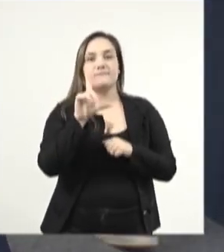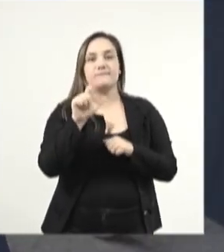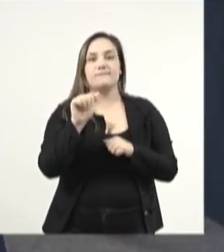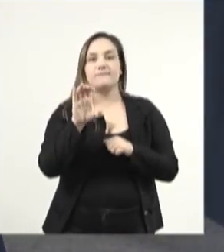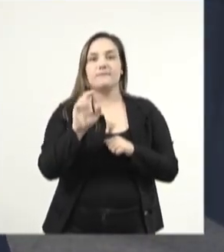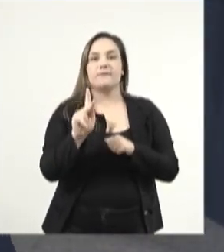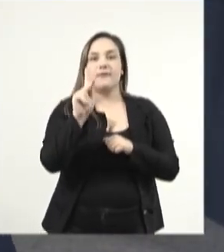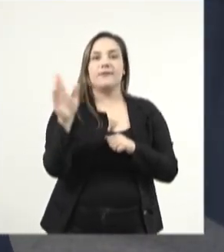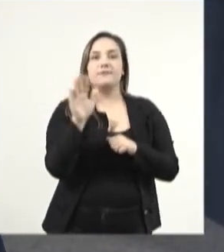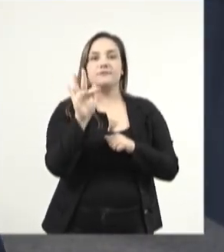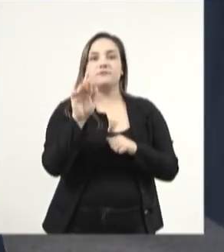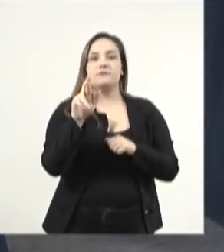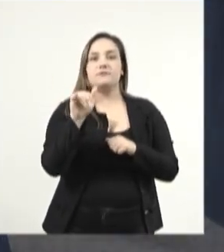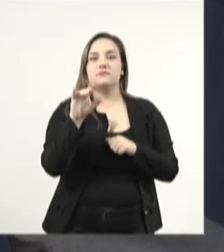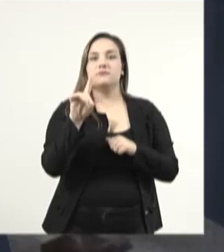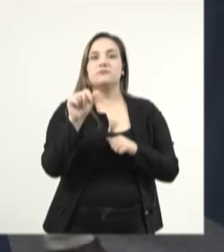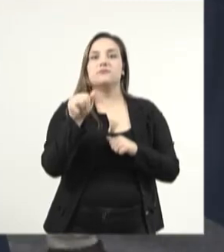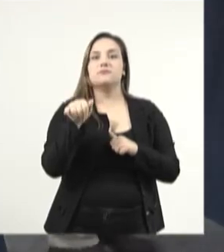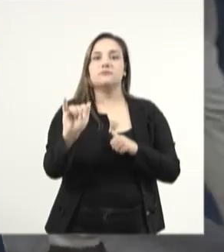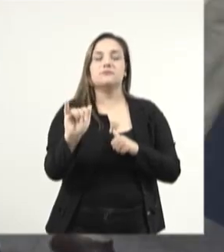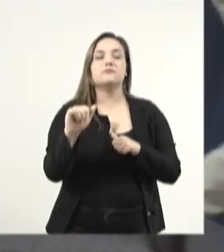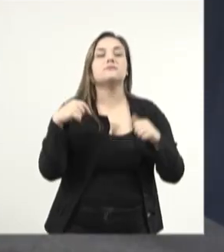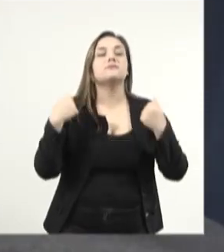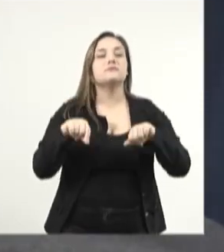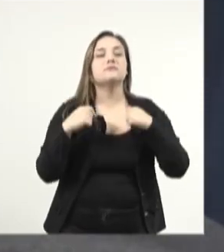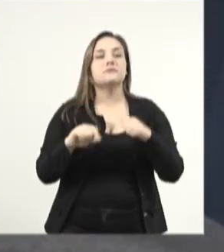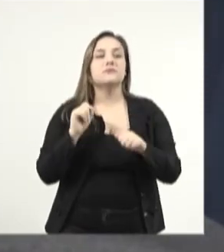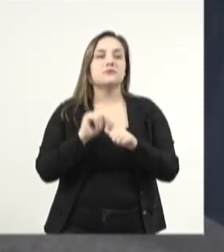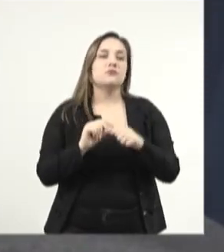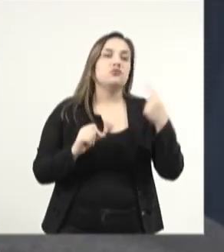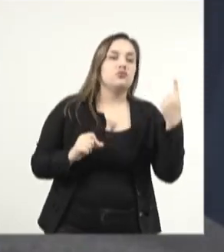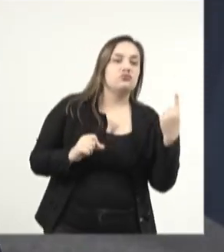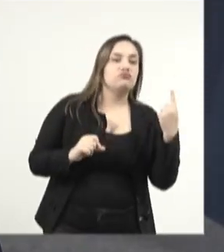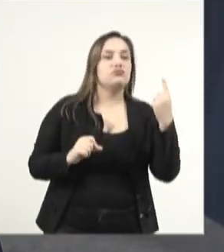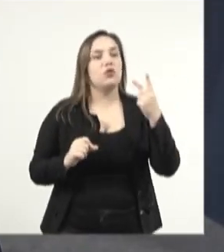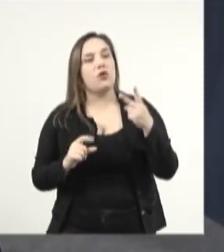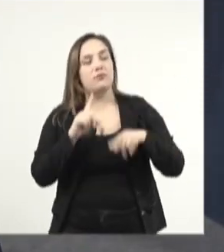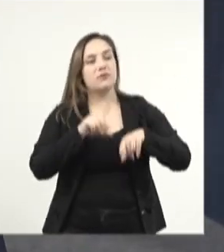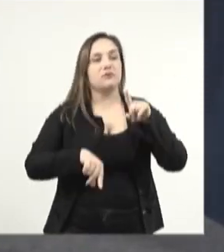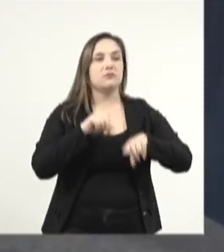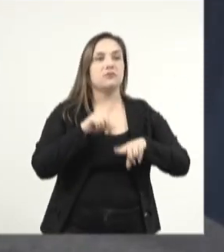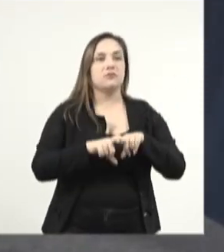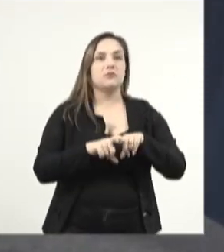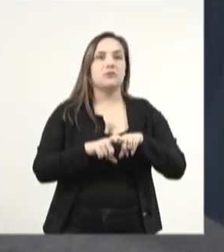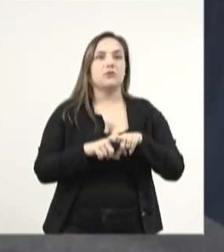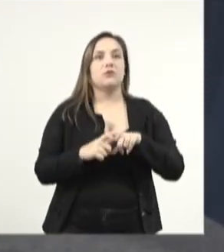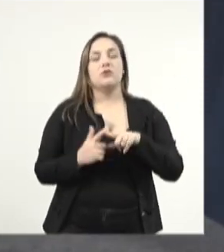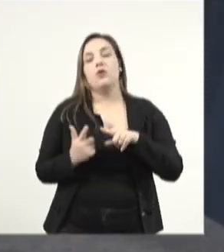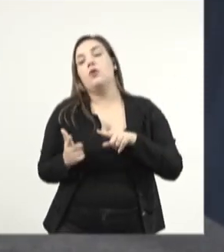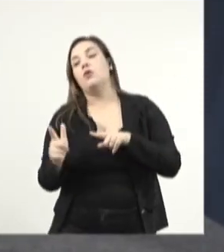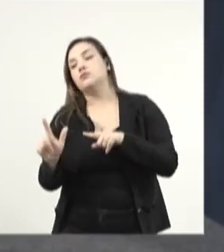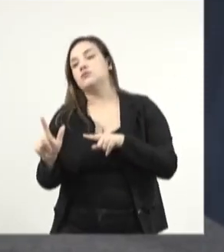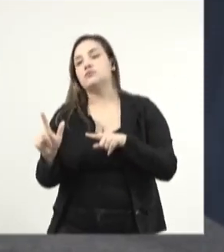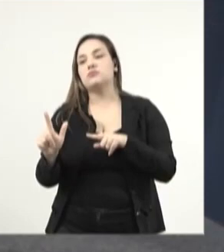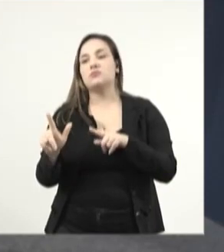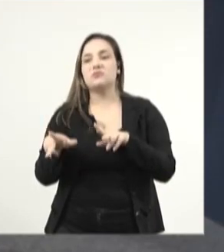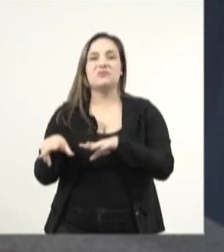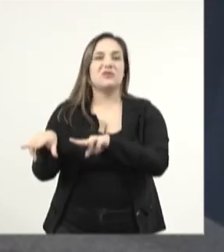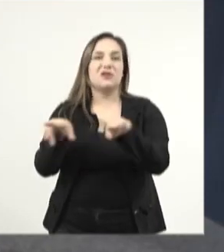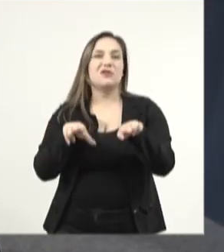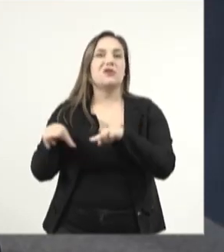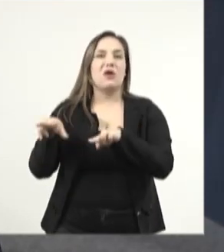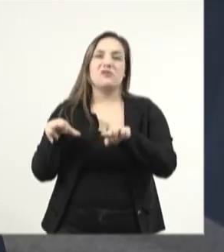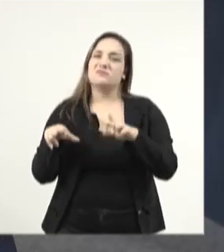possa, muitas vezes ela coloca assim, 1 ou 2 produtos em Black Friday e o resto da loja está tudo em